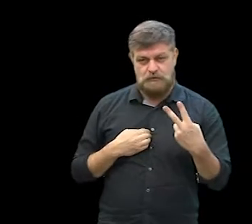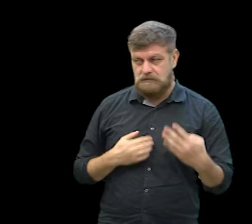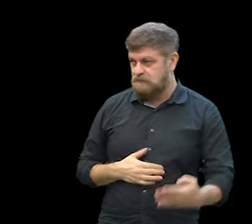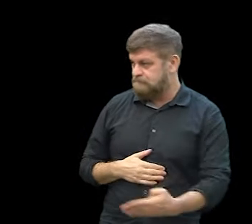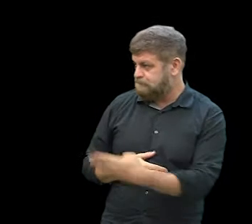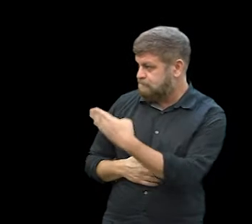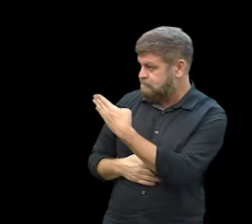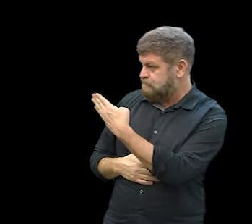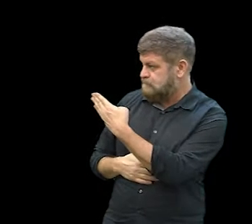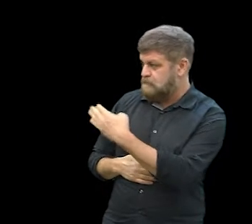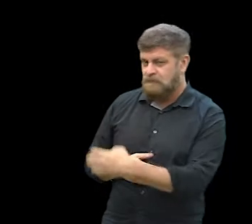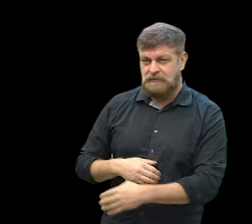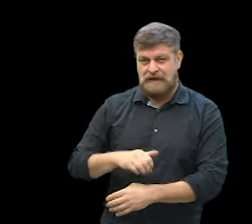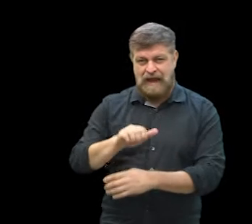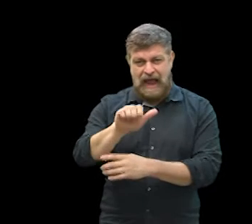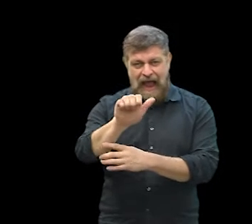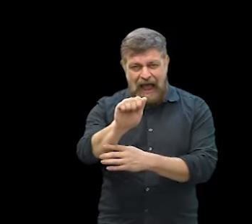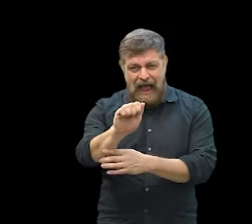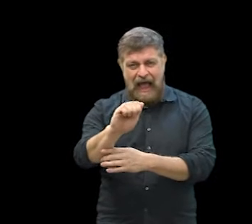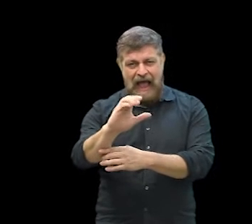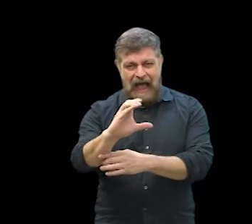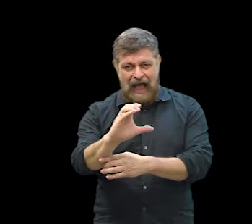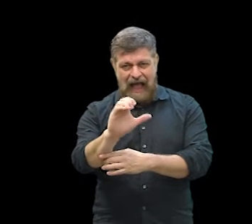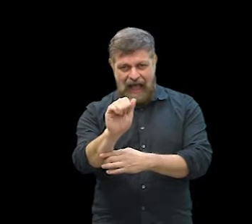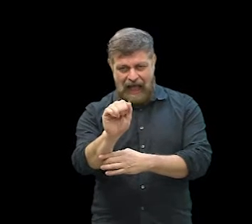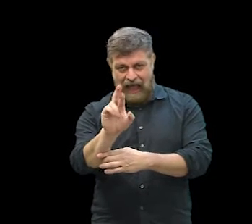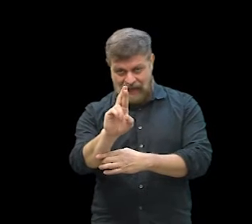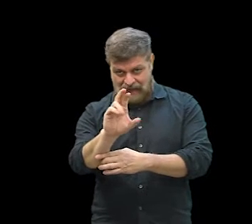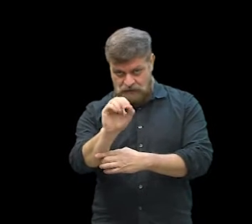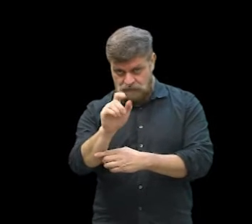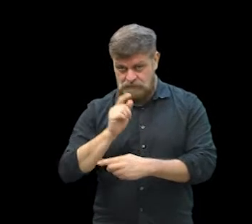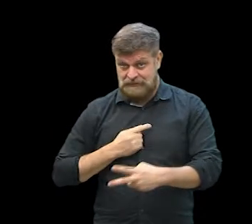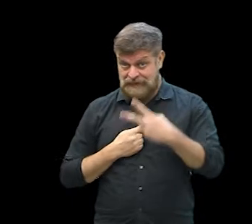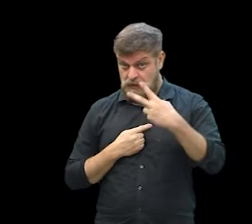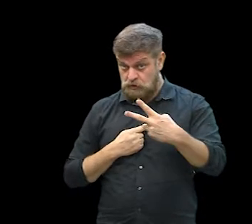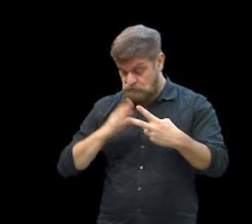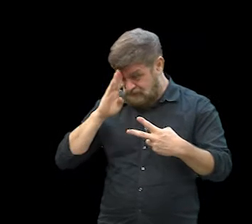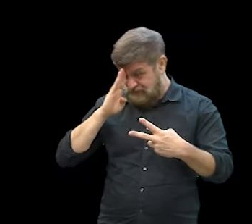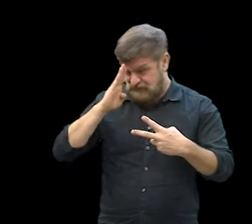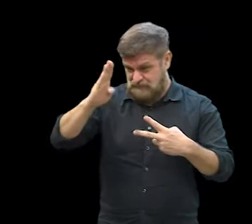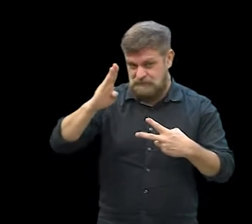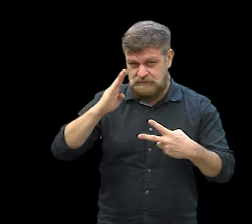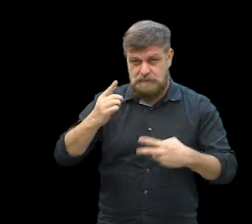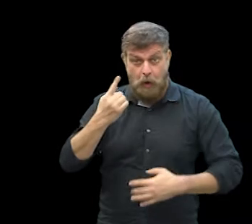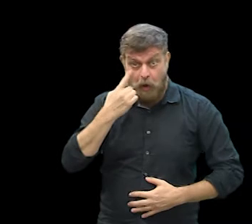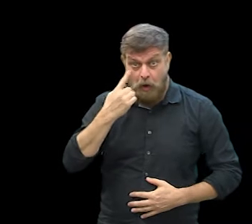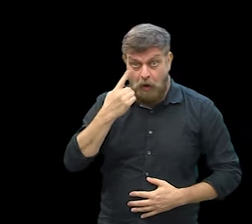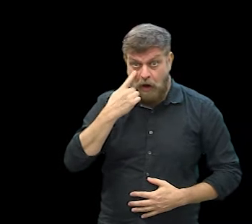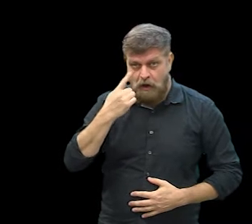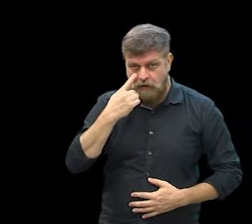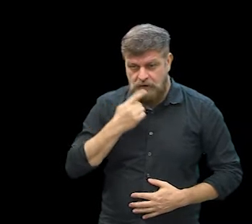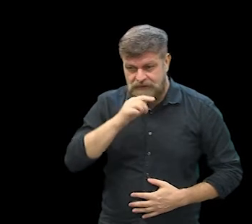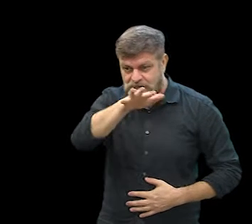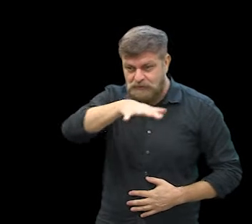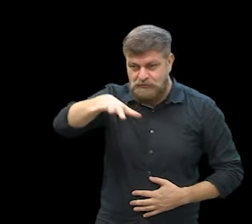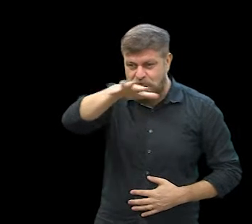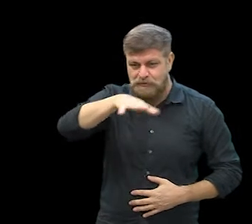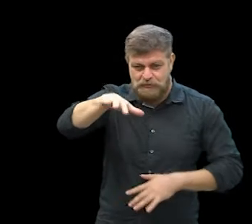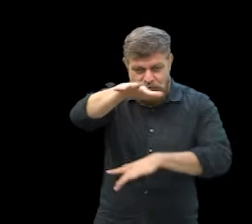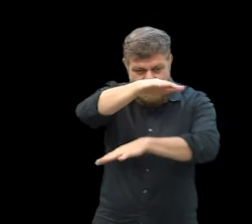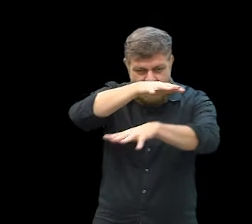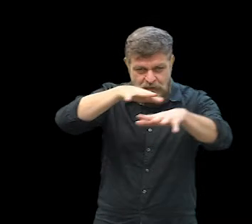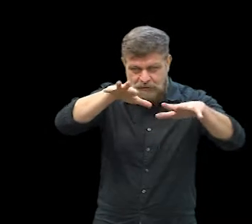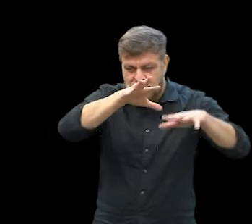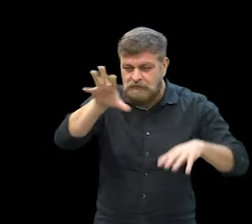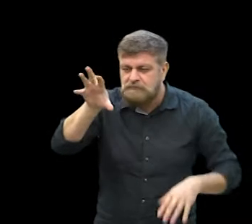ácaros, principalmente nas casas do Brasil, um chamado Dermatofagoides pteroníceos, outro chamado Blomia tropicalis, esses nomes